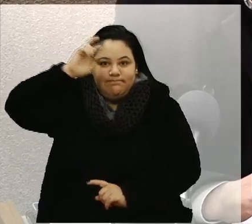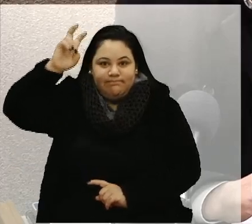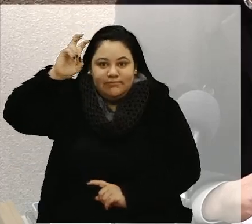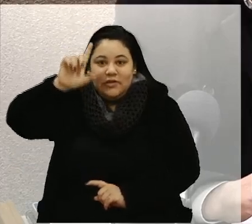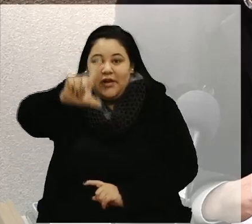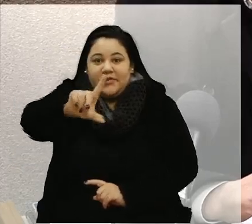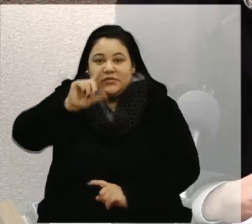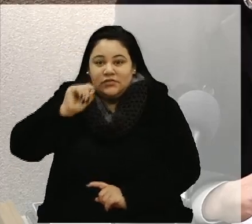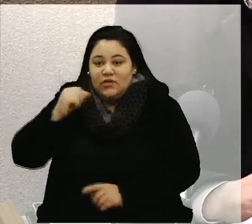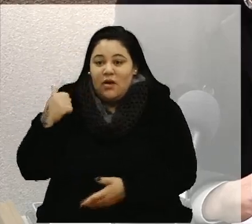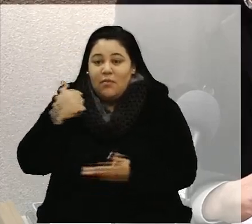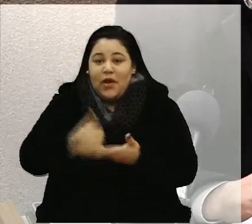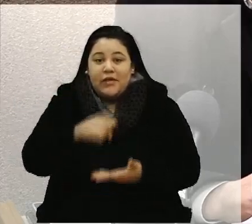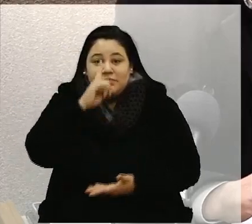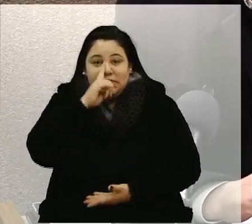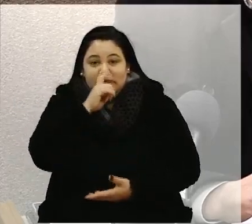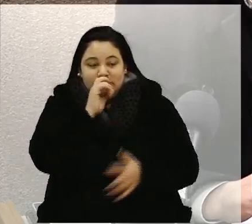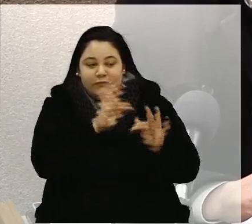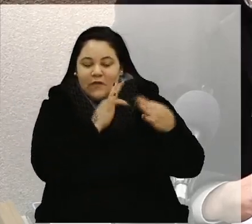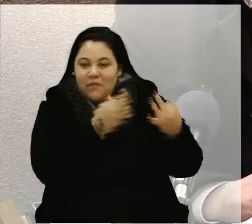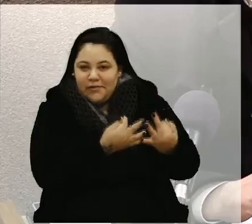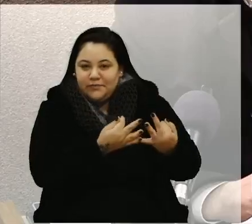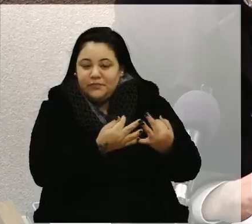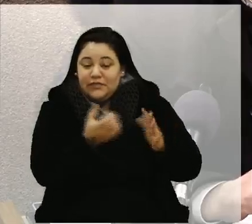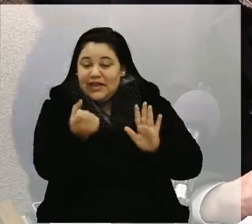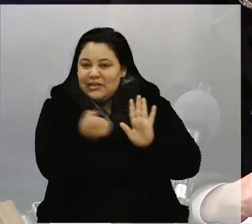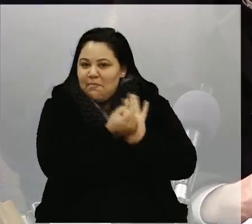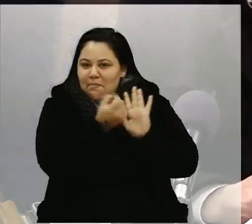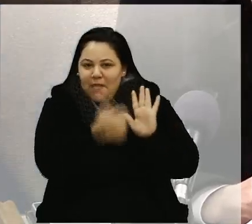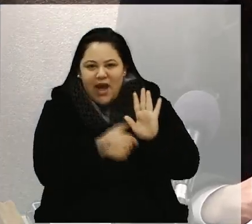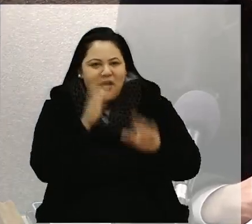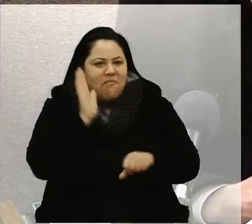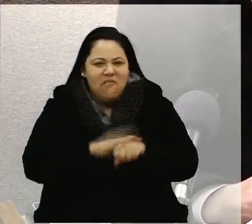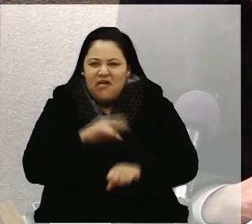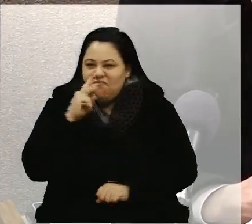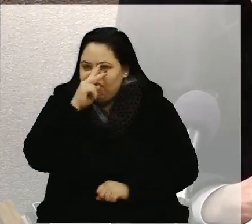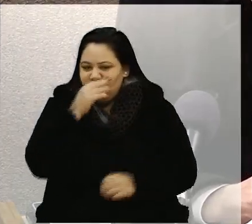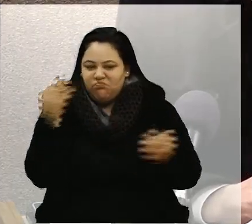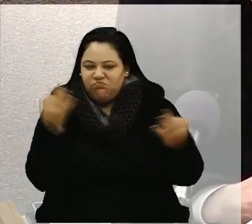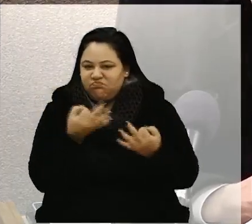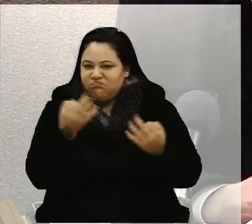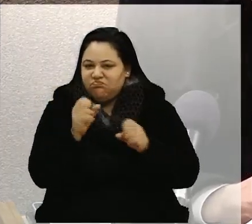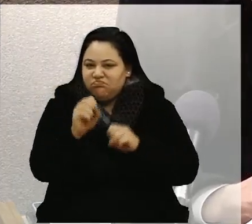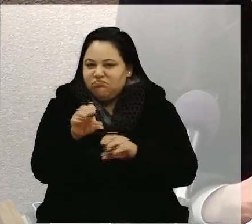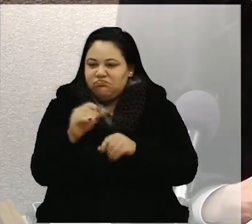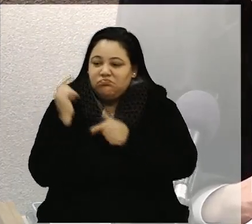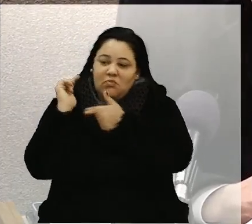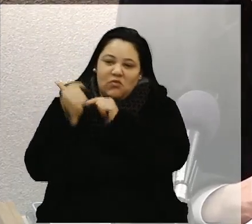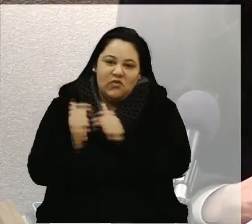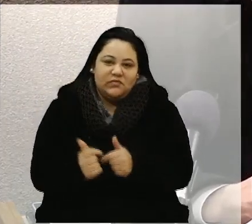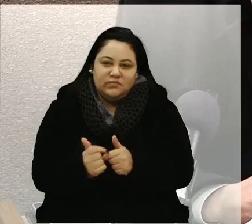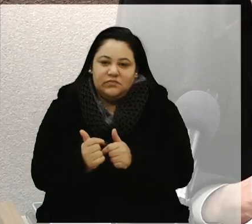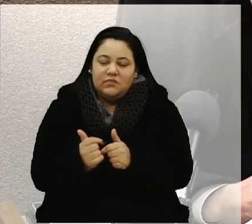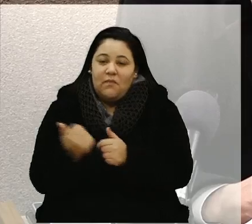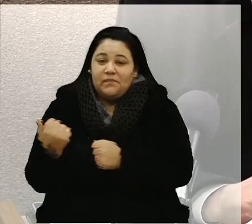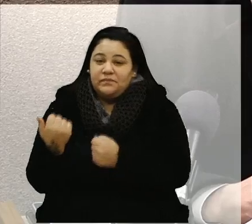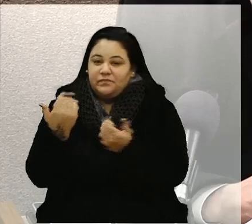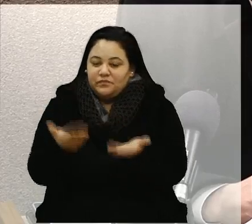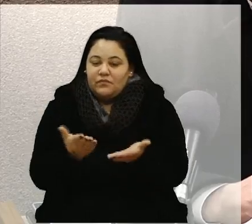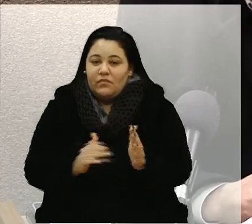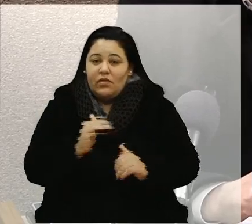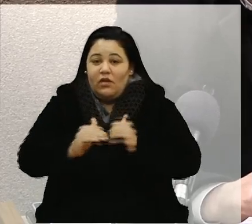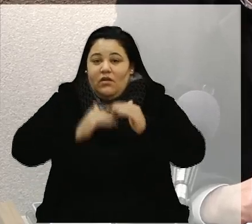outros apoiadores. A marca IASIG se fortalece na excelência de ensino e tradição, entregando